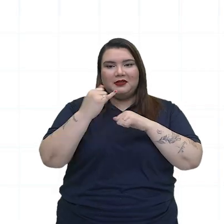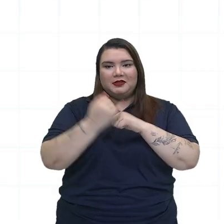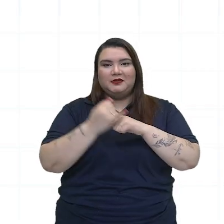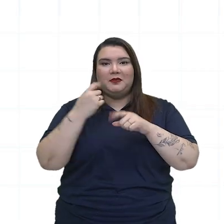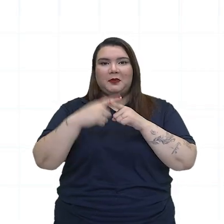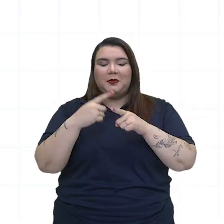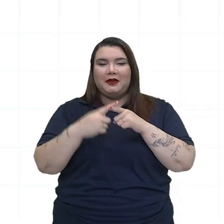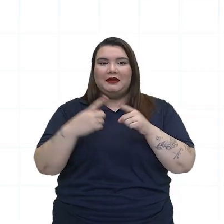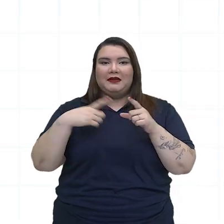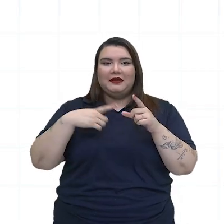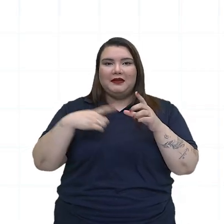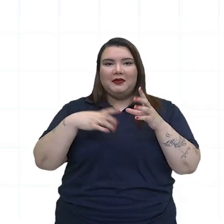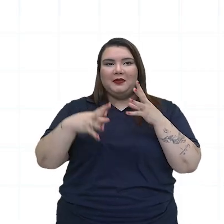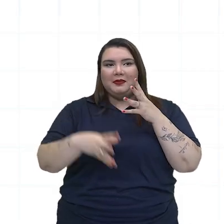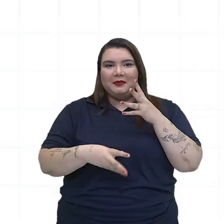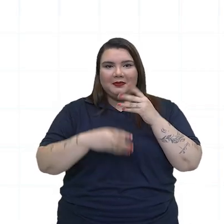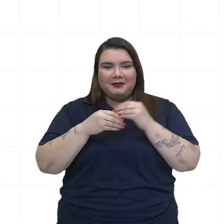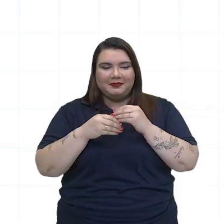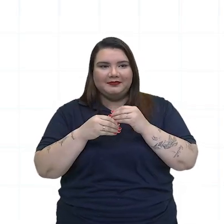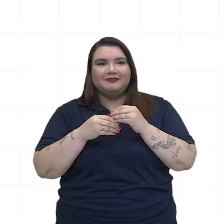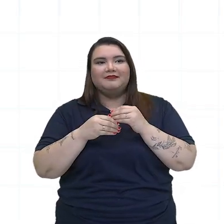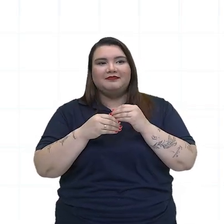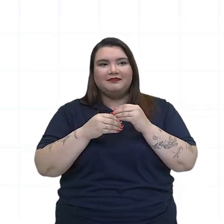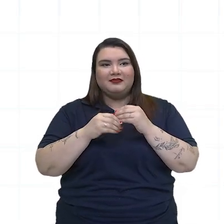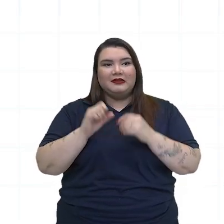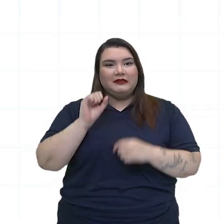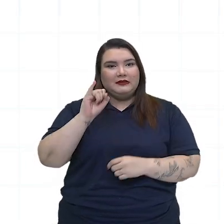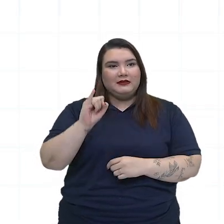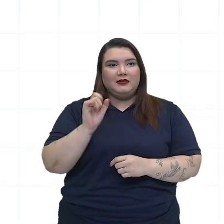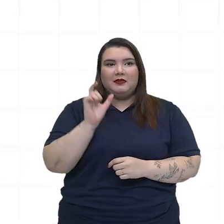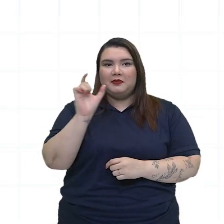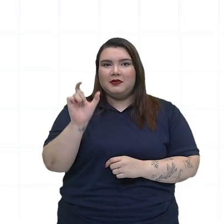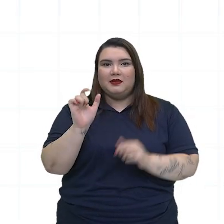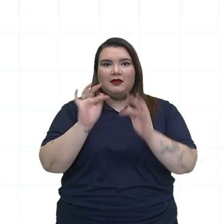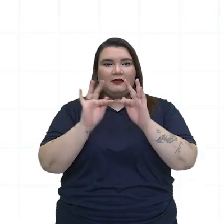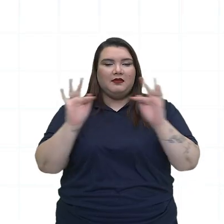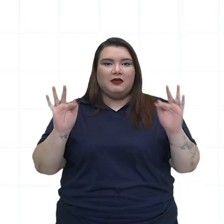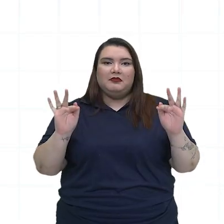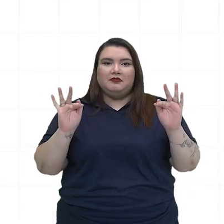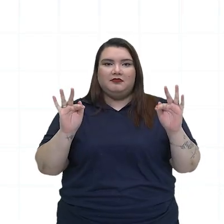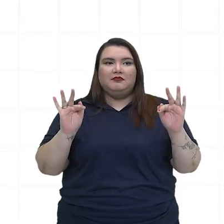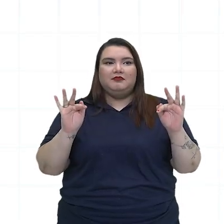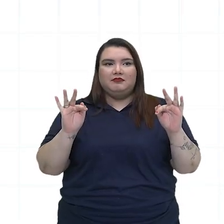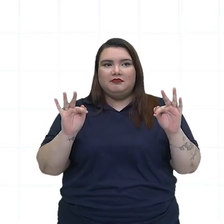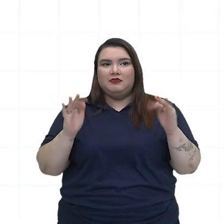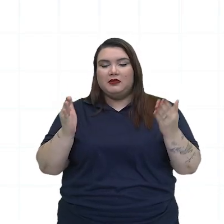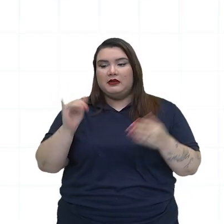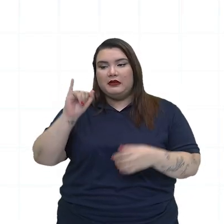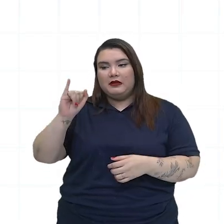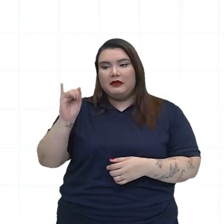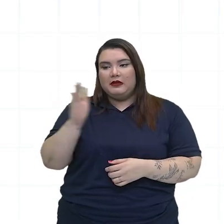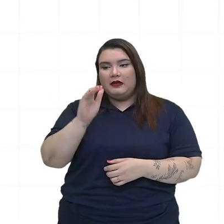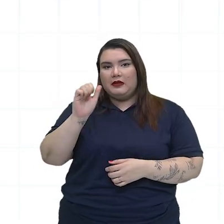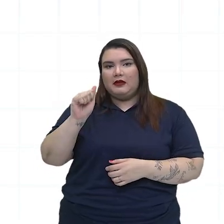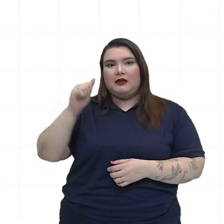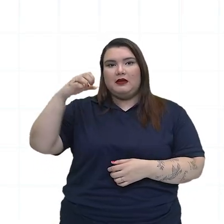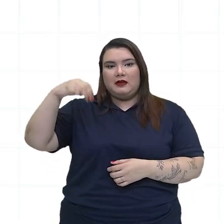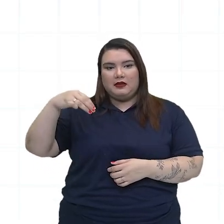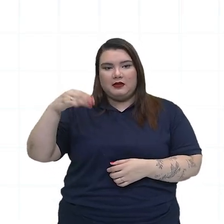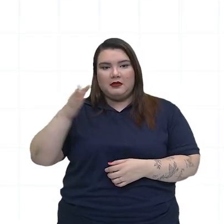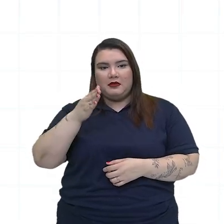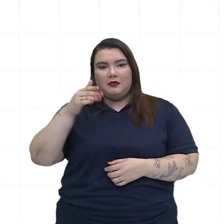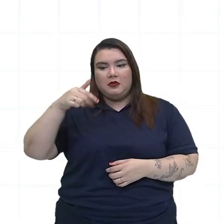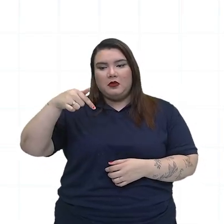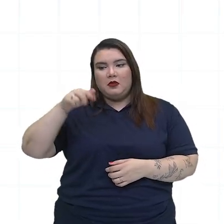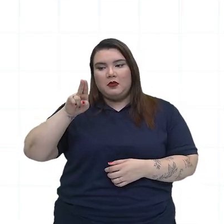complemento, certo? Se fosse eu sou tranquila, eu falaria assim, I am quiet, sem o